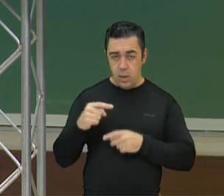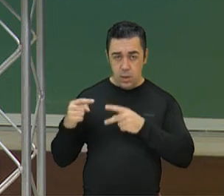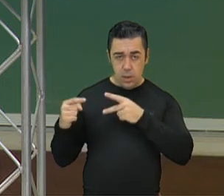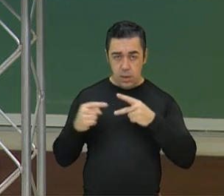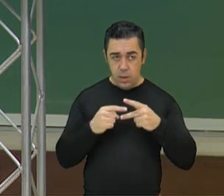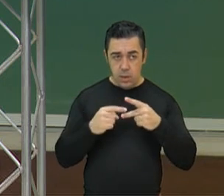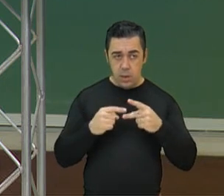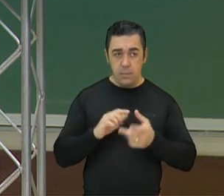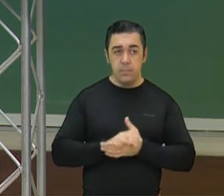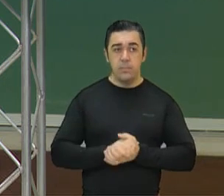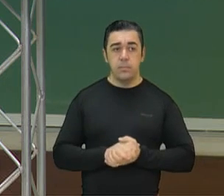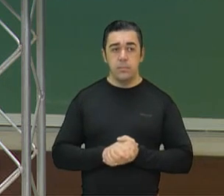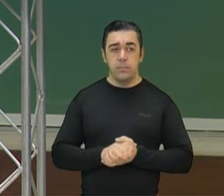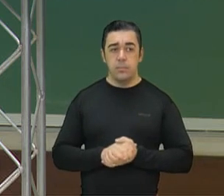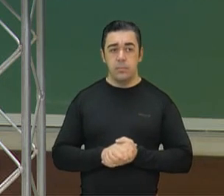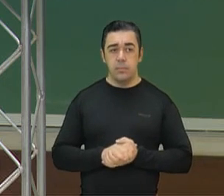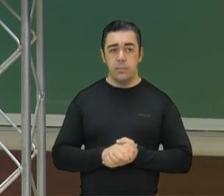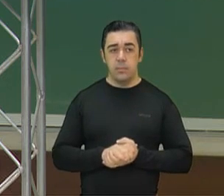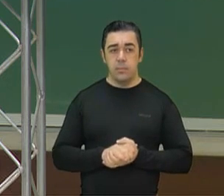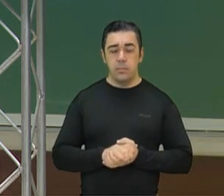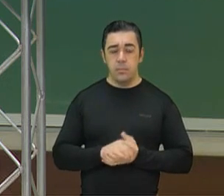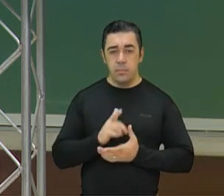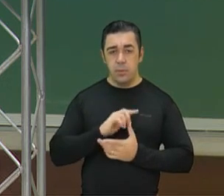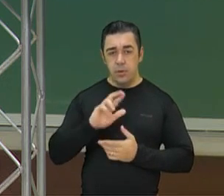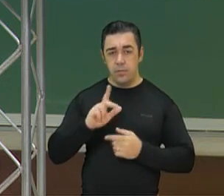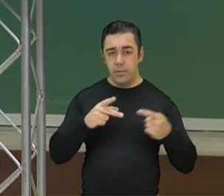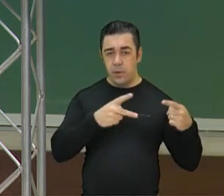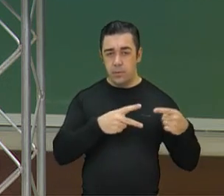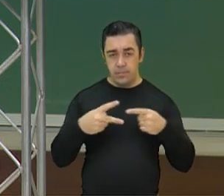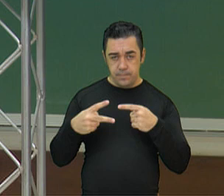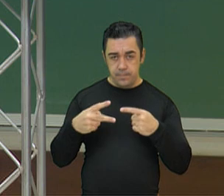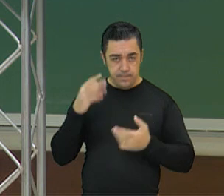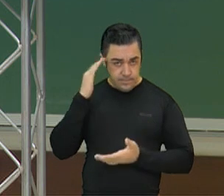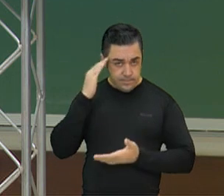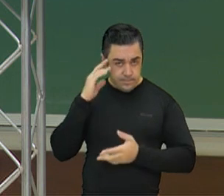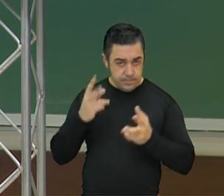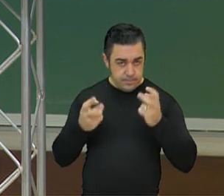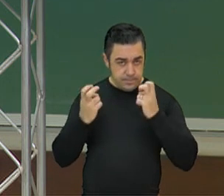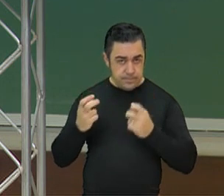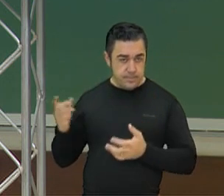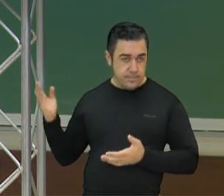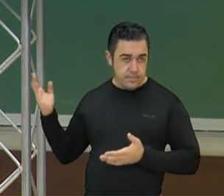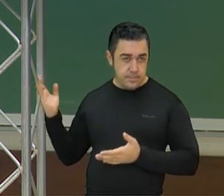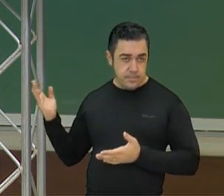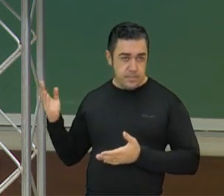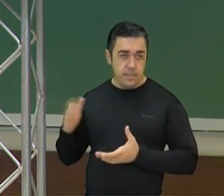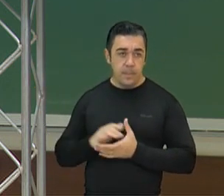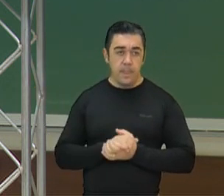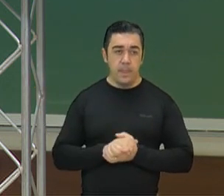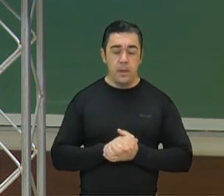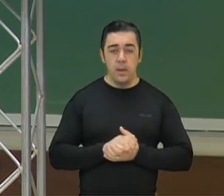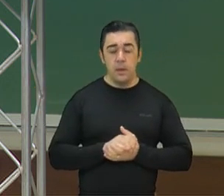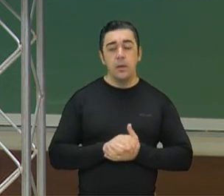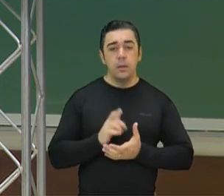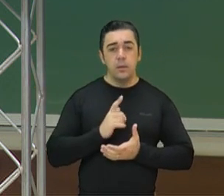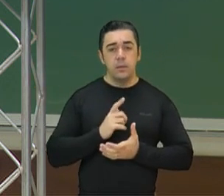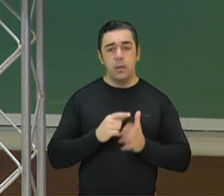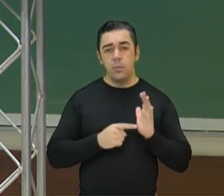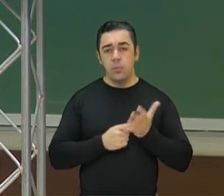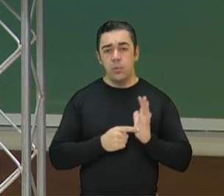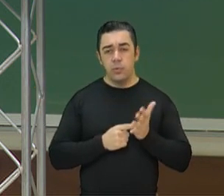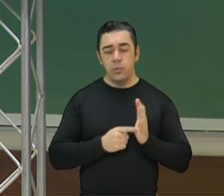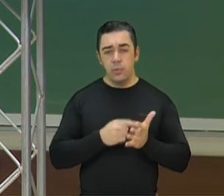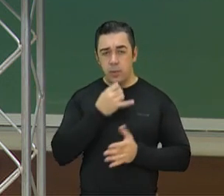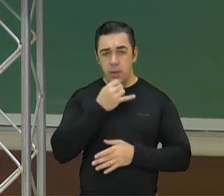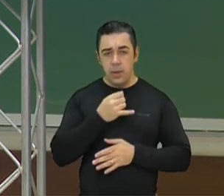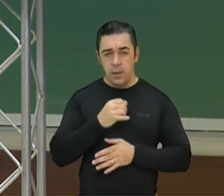para a esquerda e aqui do receptor à direita. Então, lembrando aqui que o motor elétrico ele